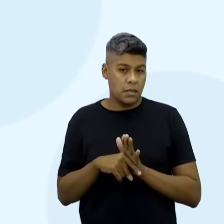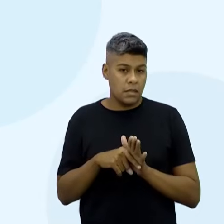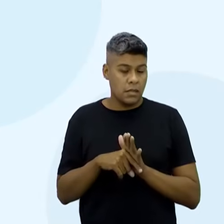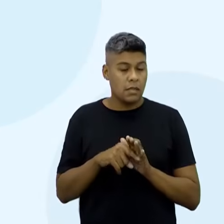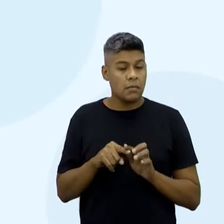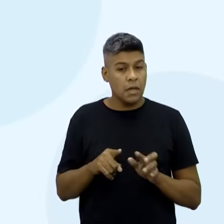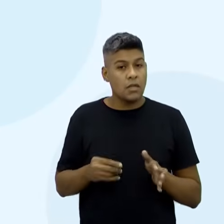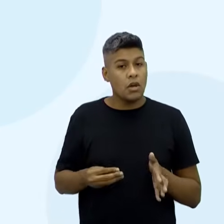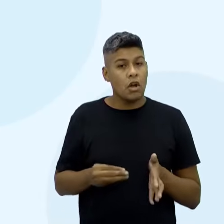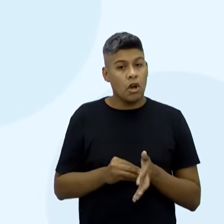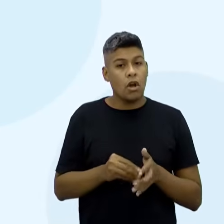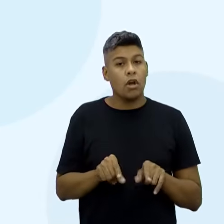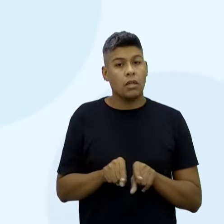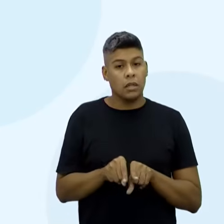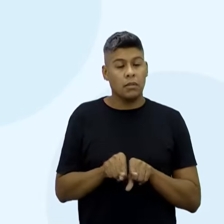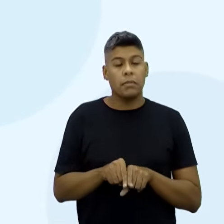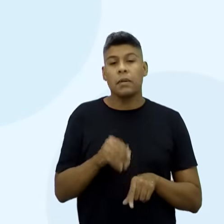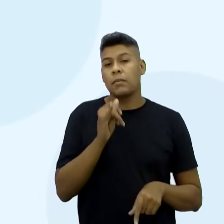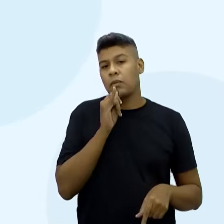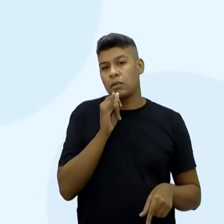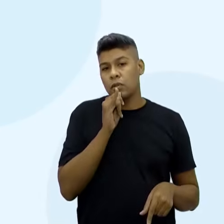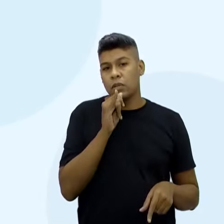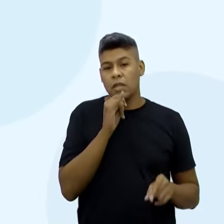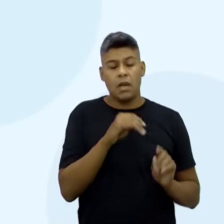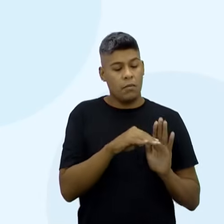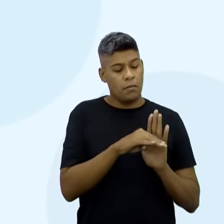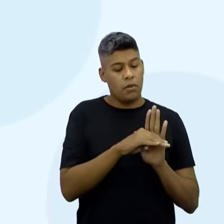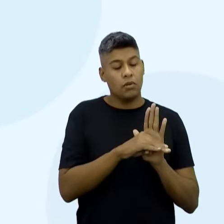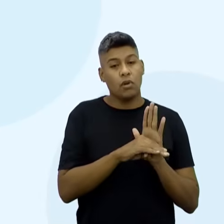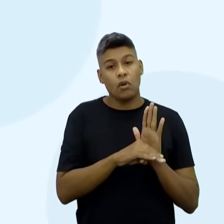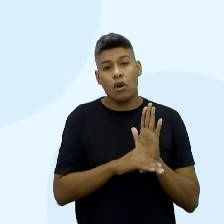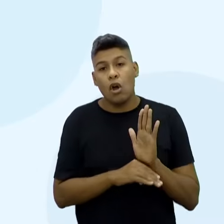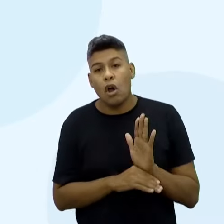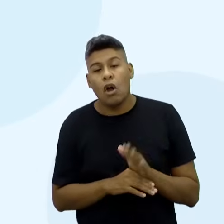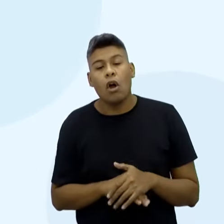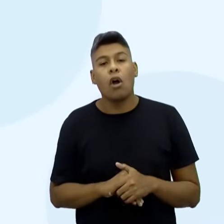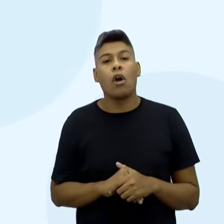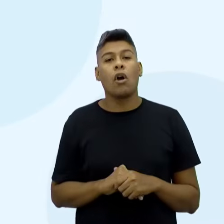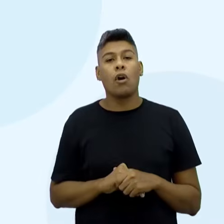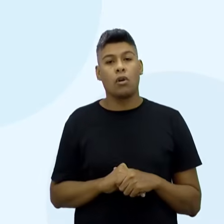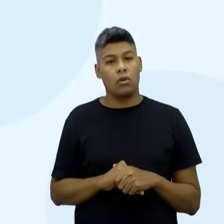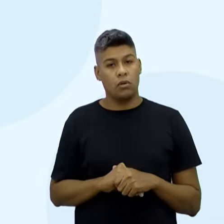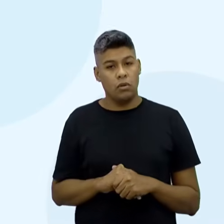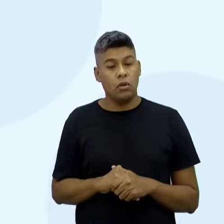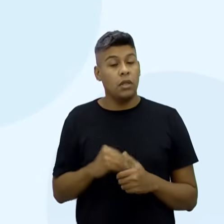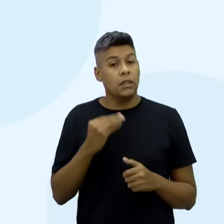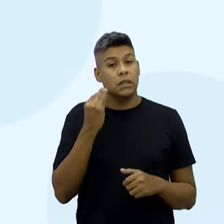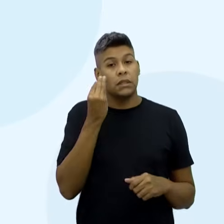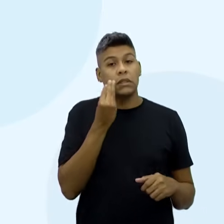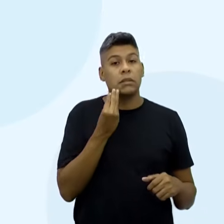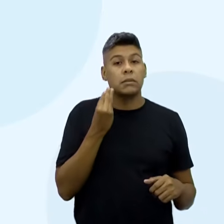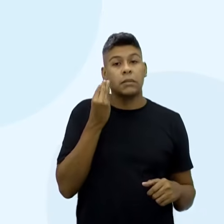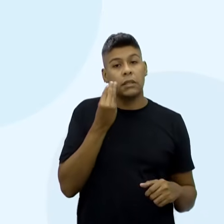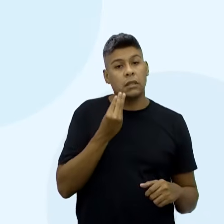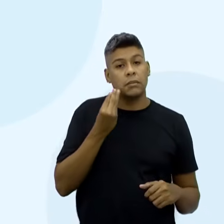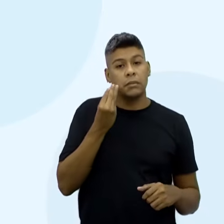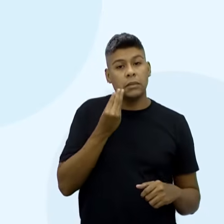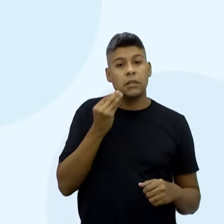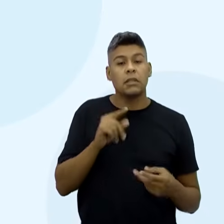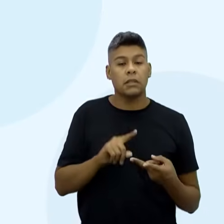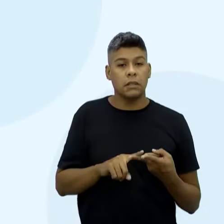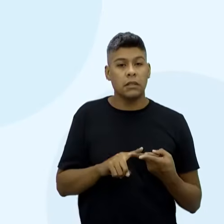eles colocam ali também questões, por exemplo, de protocolos, eles colocam, por exemplo, experimentos, eles